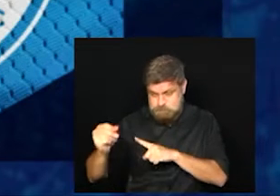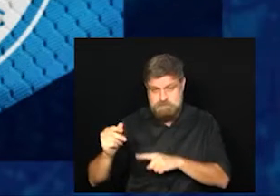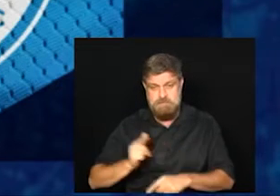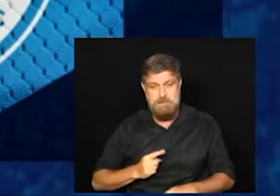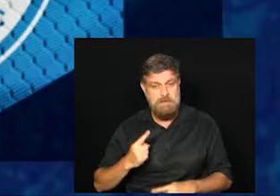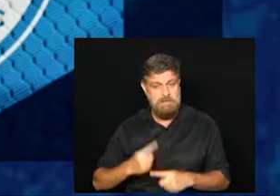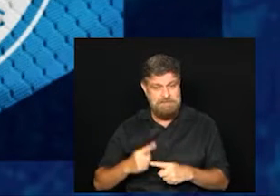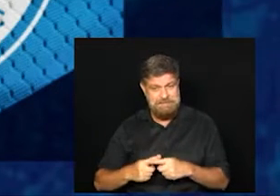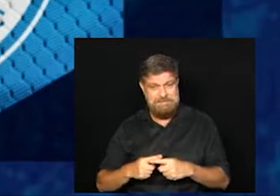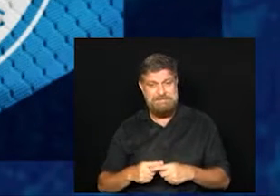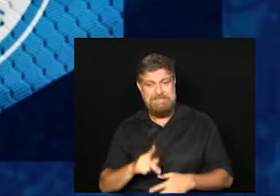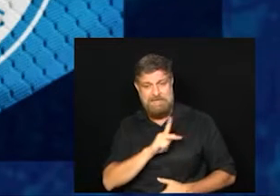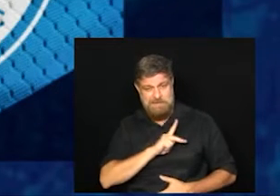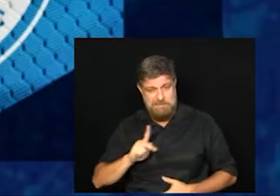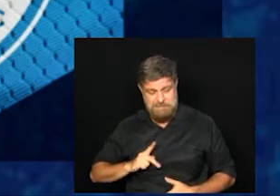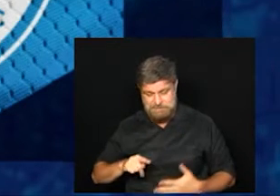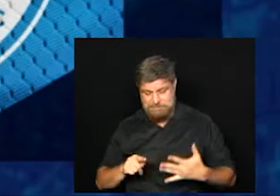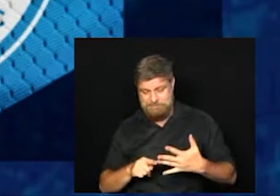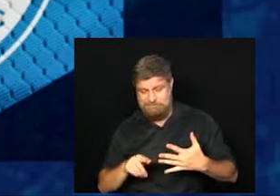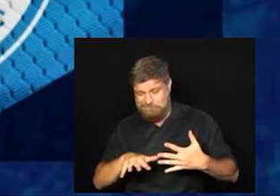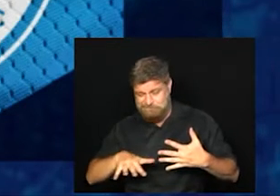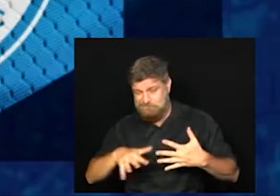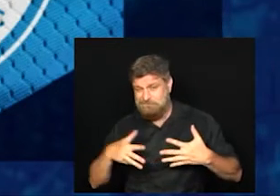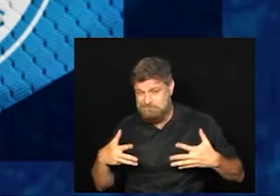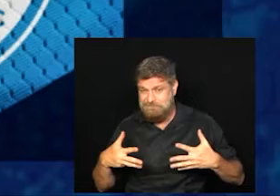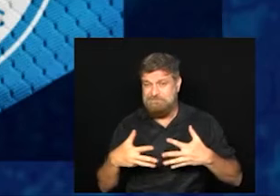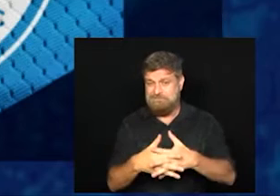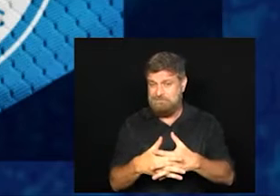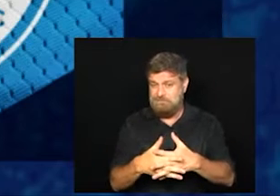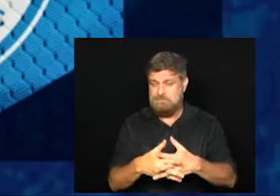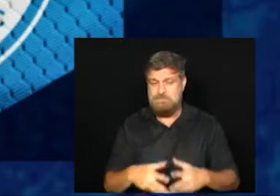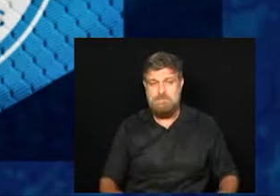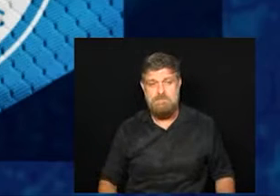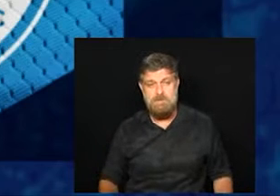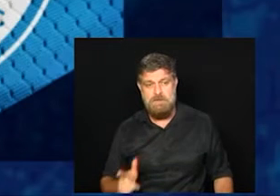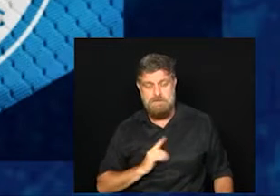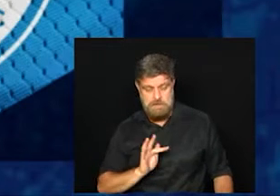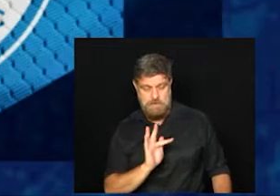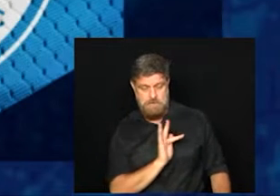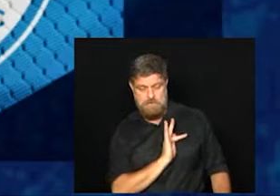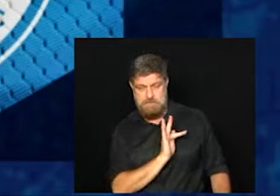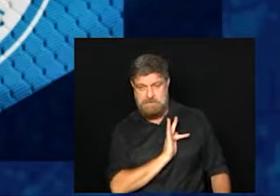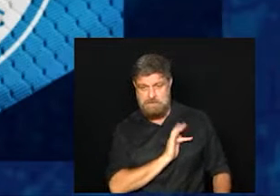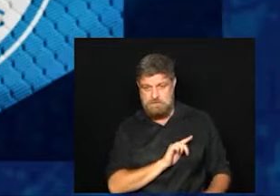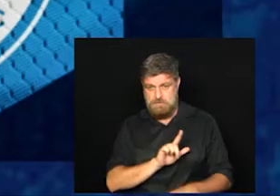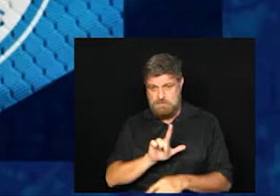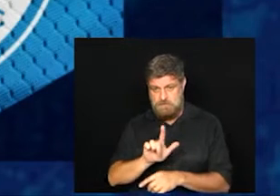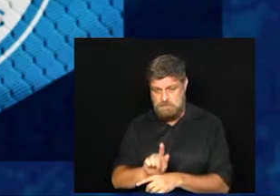que a situação da Ponte é muito complicada na competição. Técnico Gilson Kleina